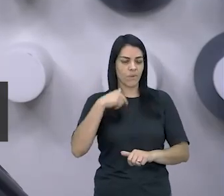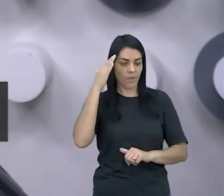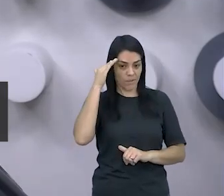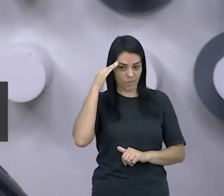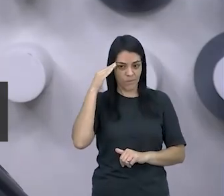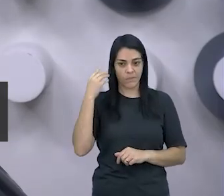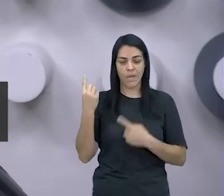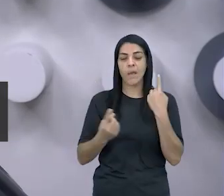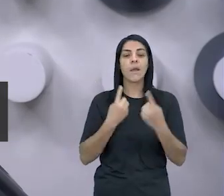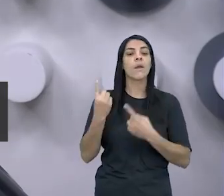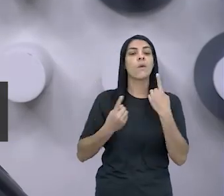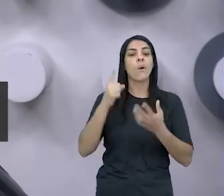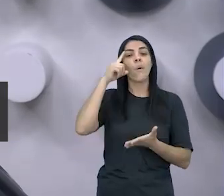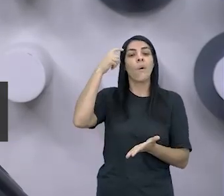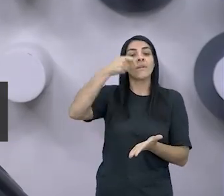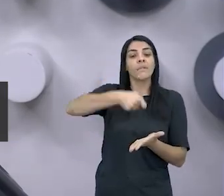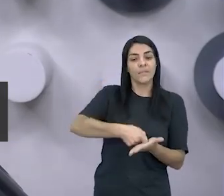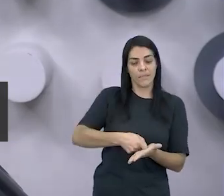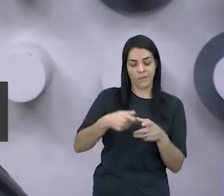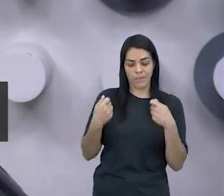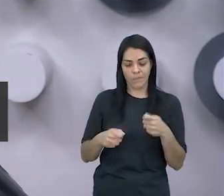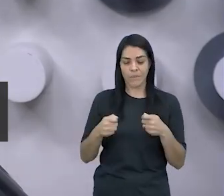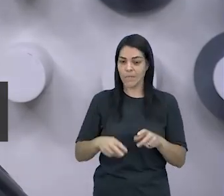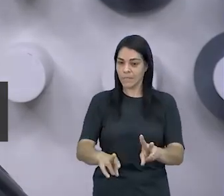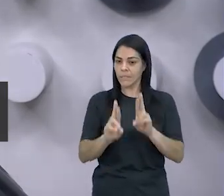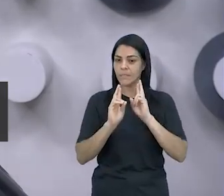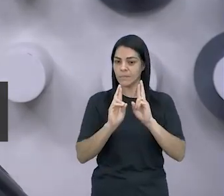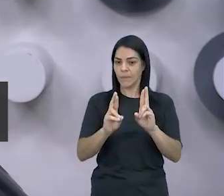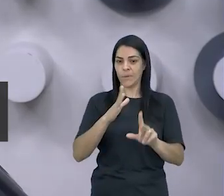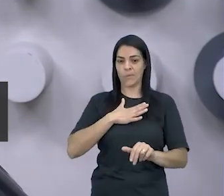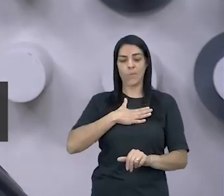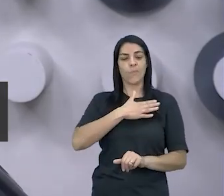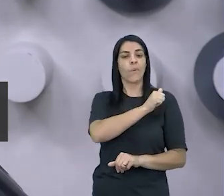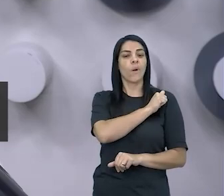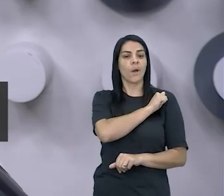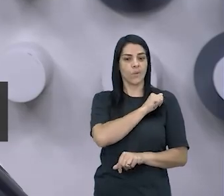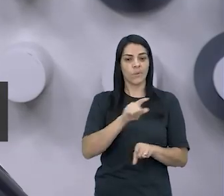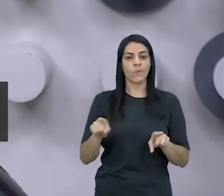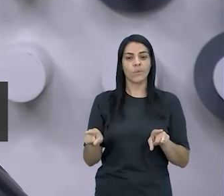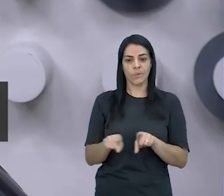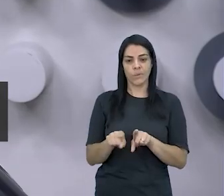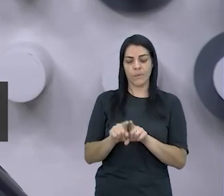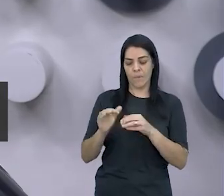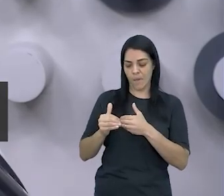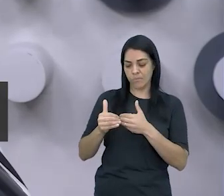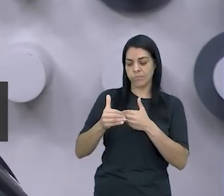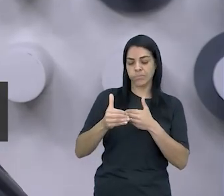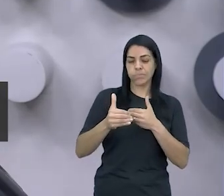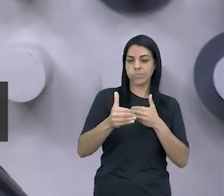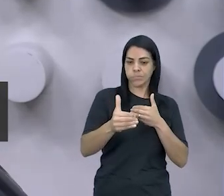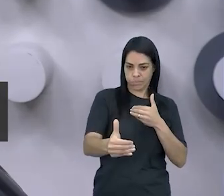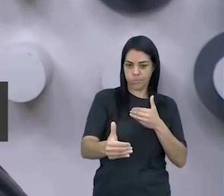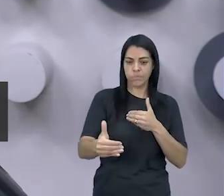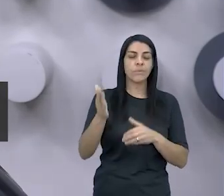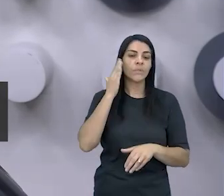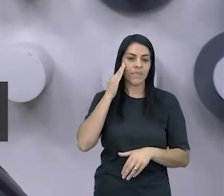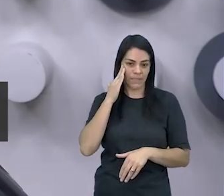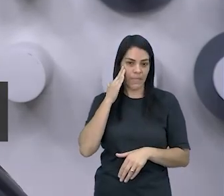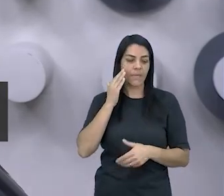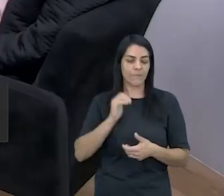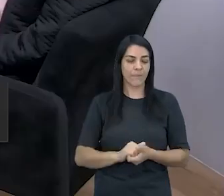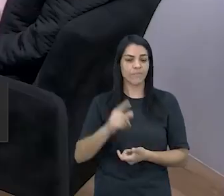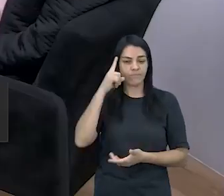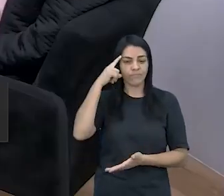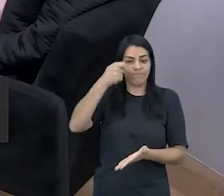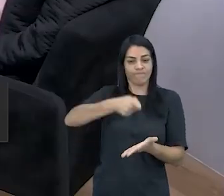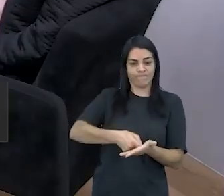qual é a decisão a ser tomada. E eu espero que o meu estudante, no processo de formação contínua, também saiba. Com